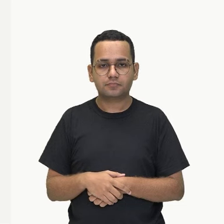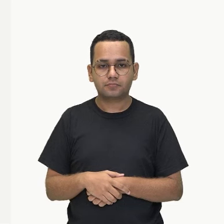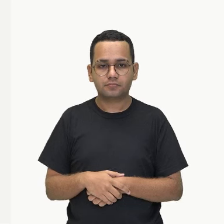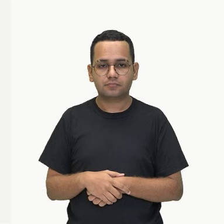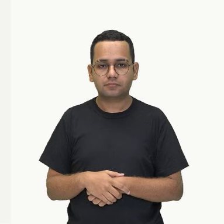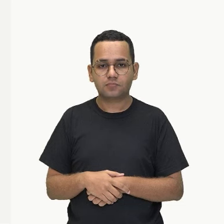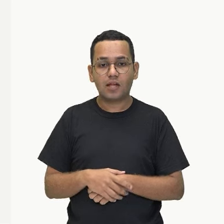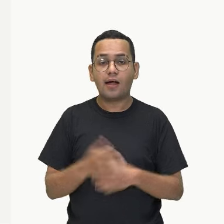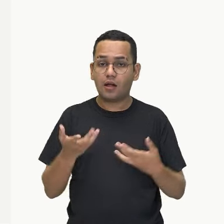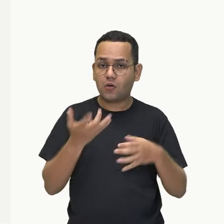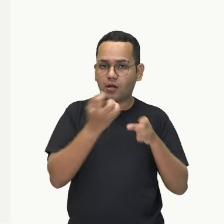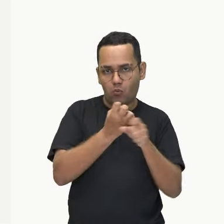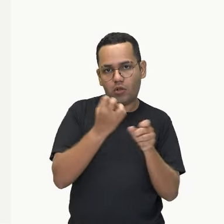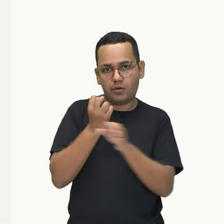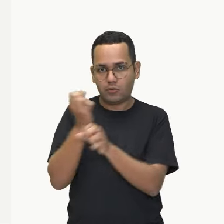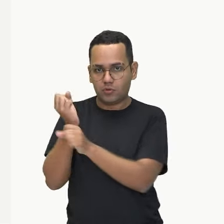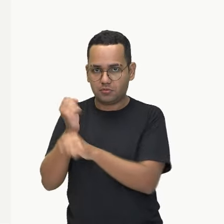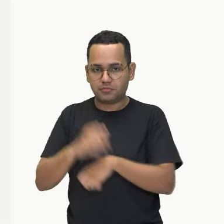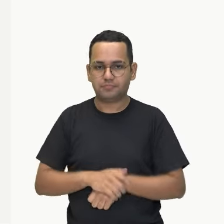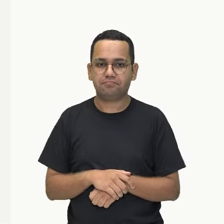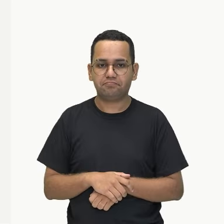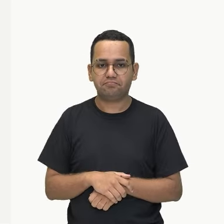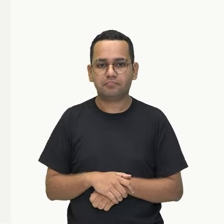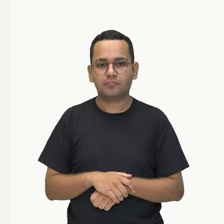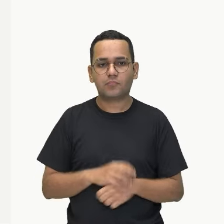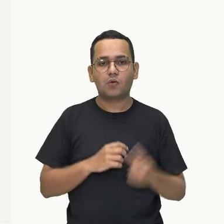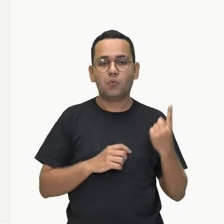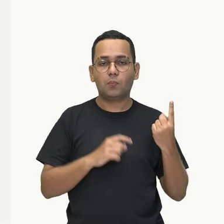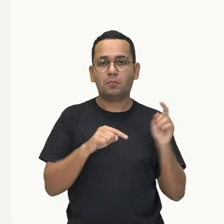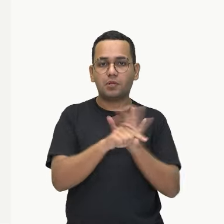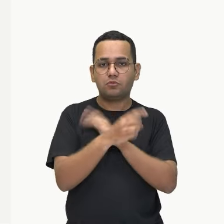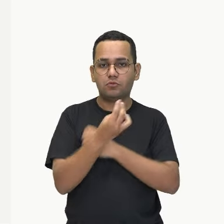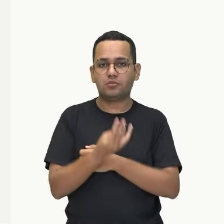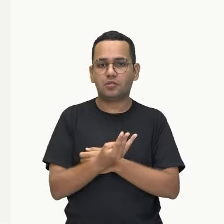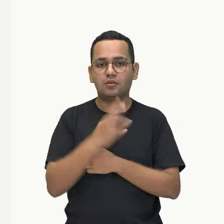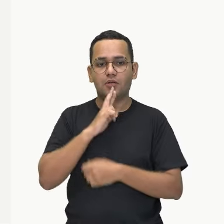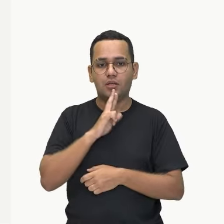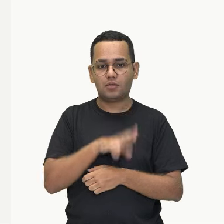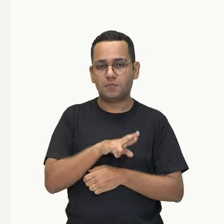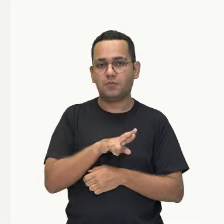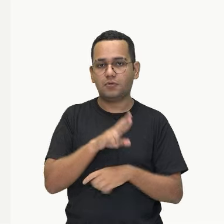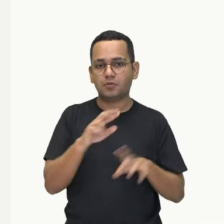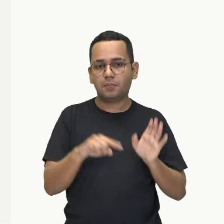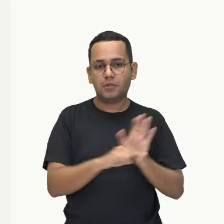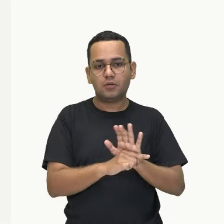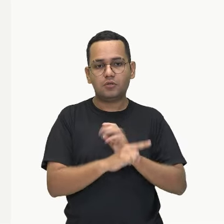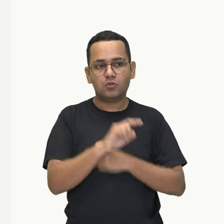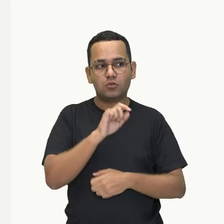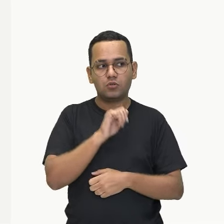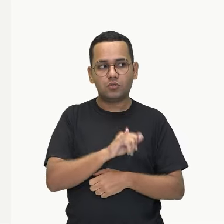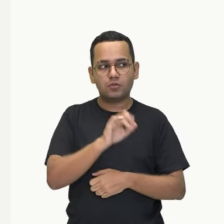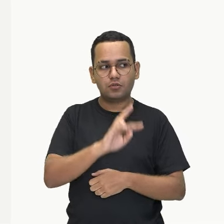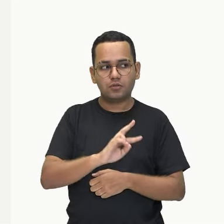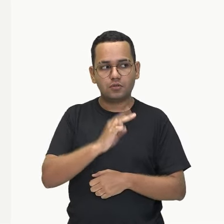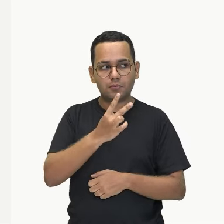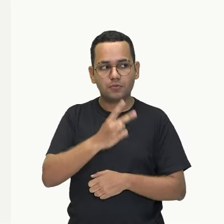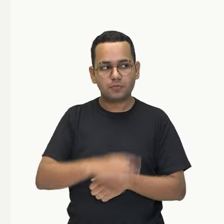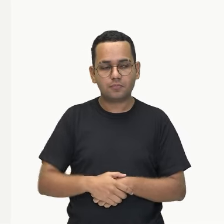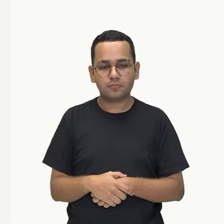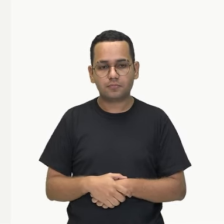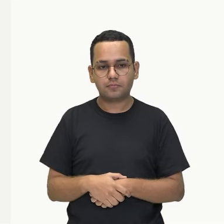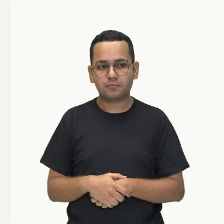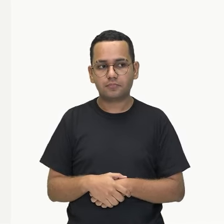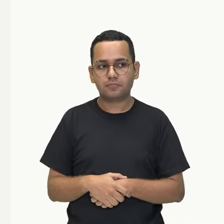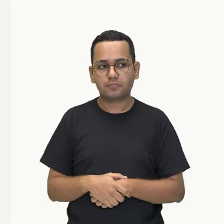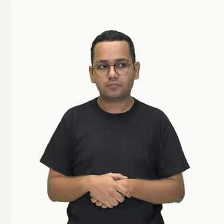Fazendo os cálculos, ó, 1 menos 3, 1 menos 3 é menos 2y